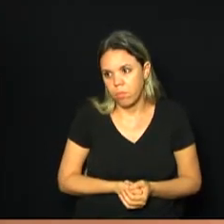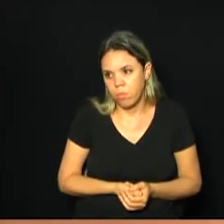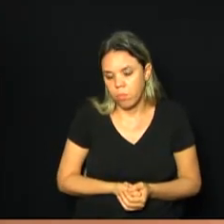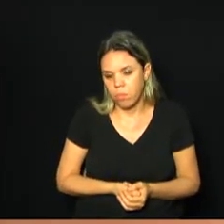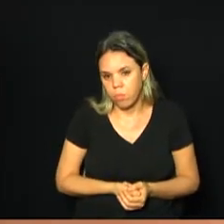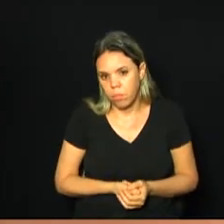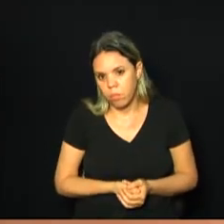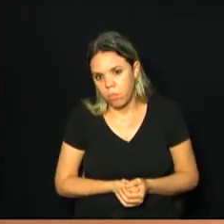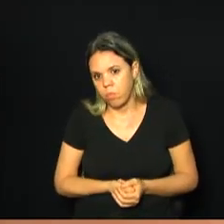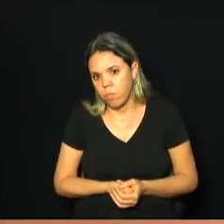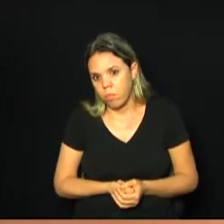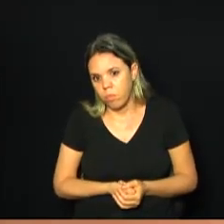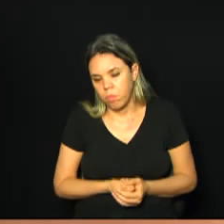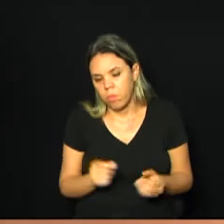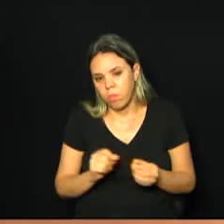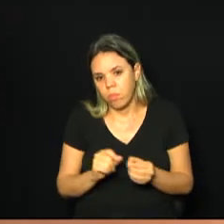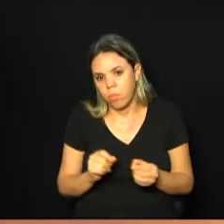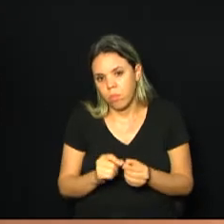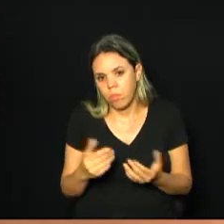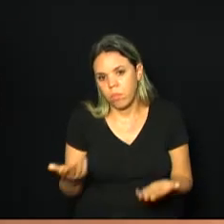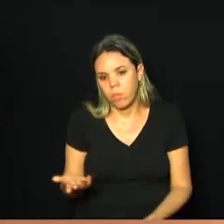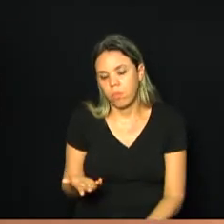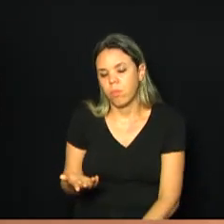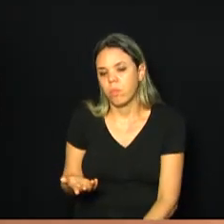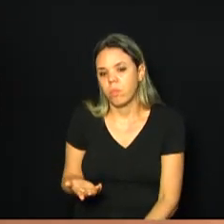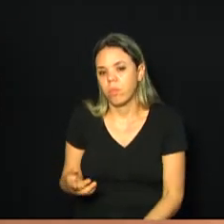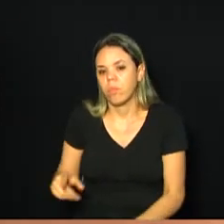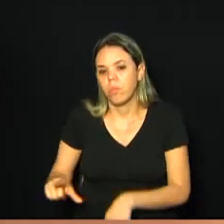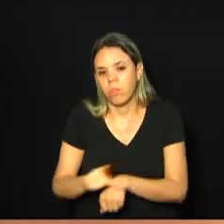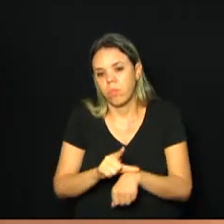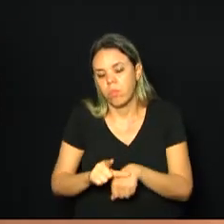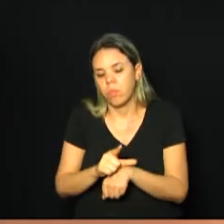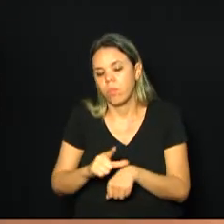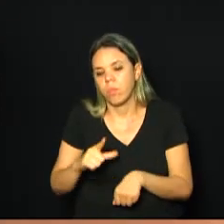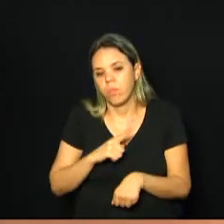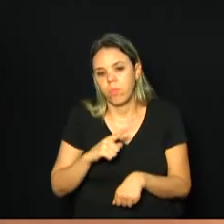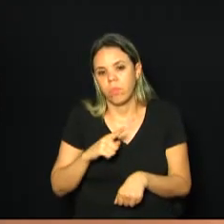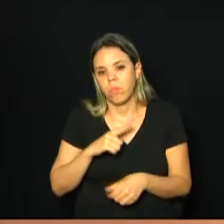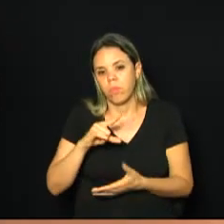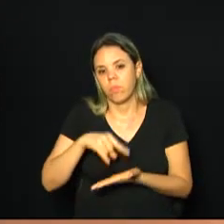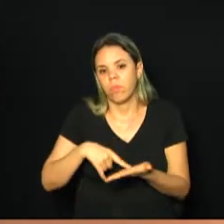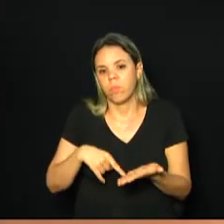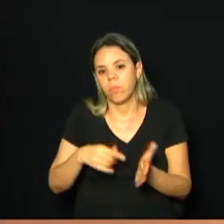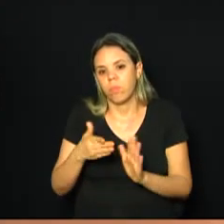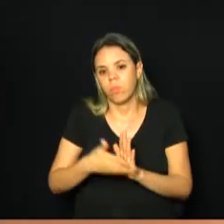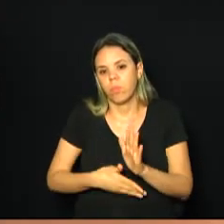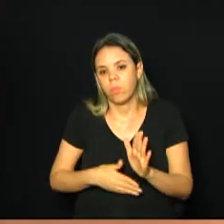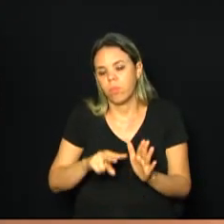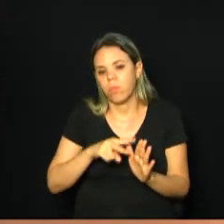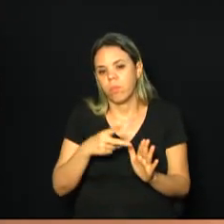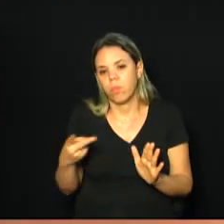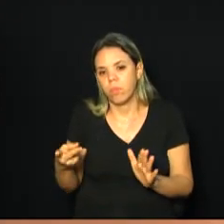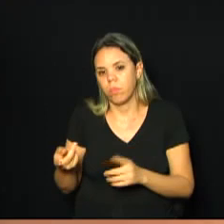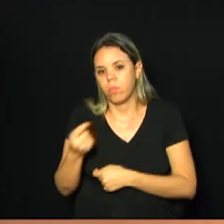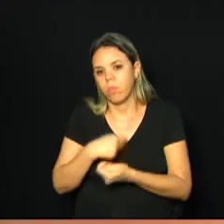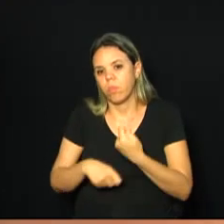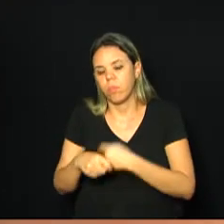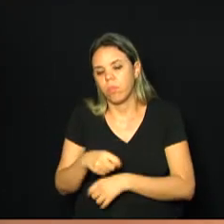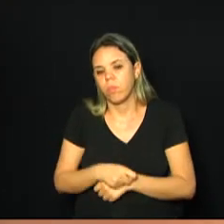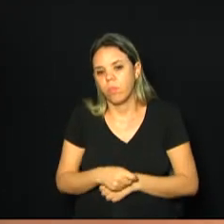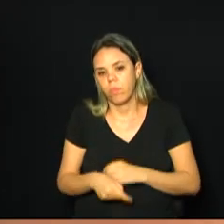como que você vai fazer com o resto da legislação, que hoje você tem que ter uma nota fiscal para fazer o translado de uma mercadoria para